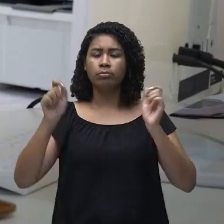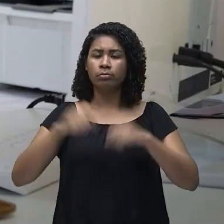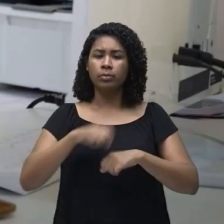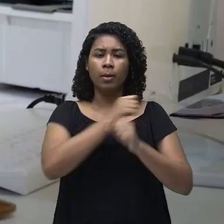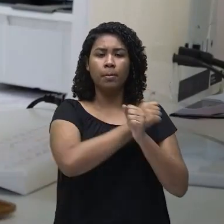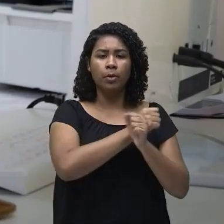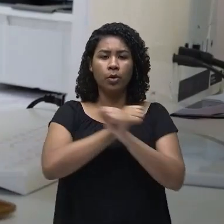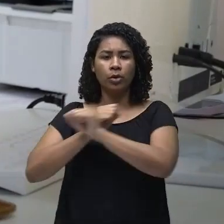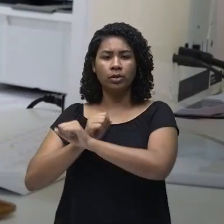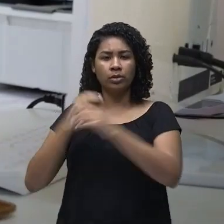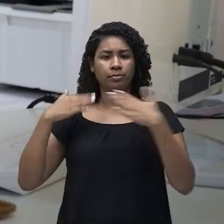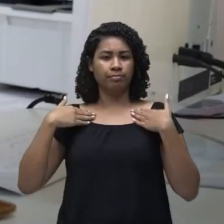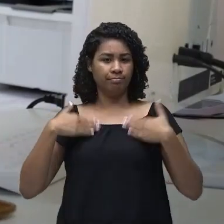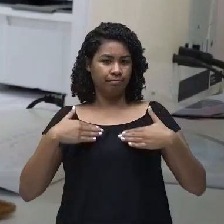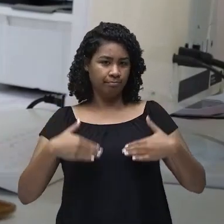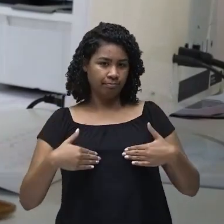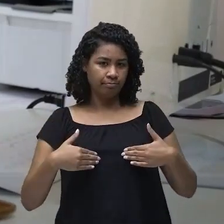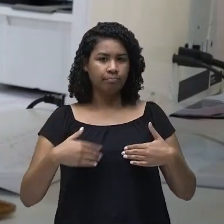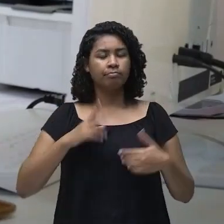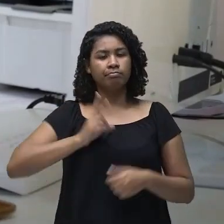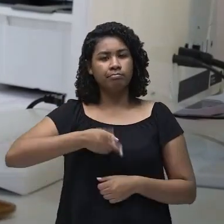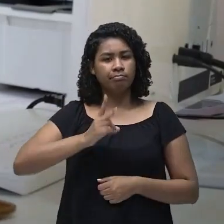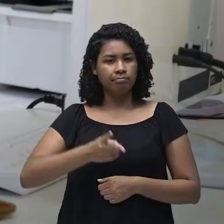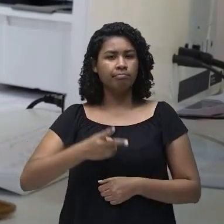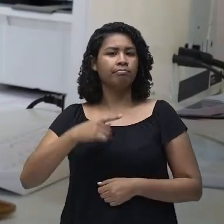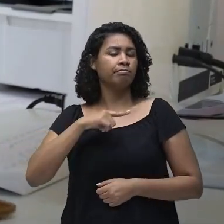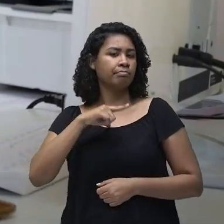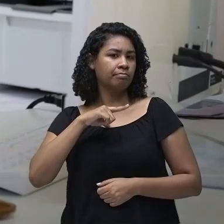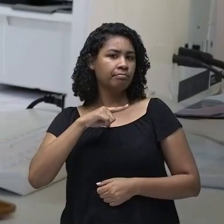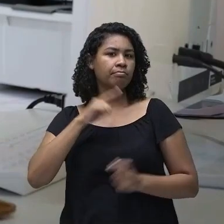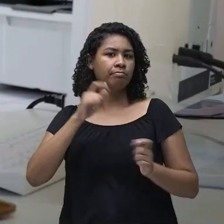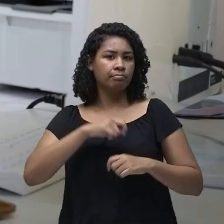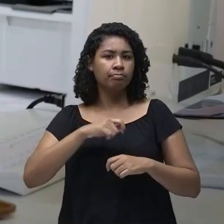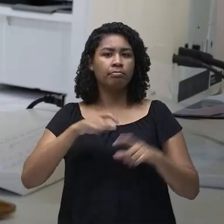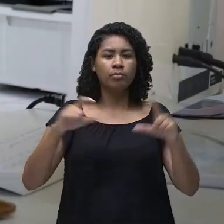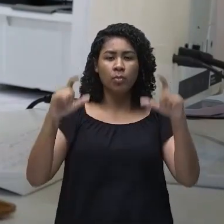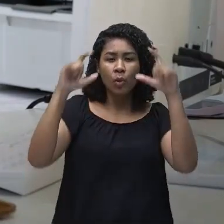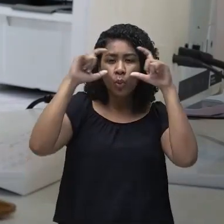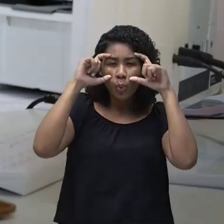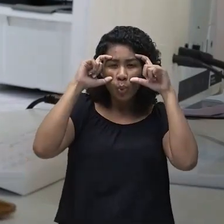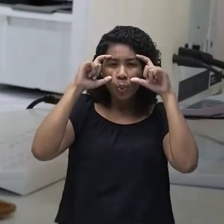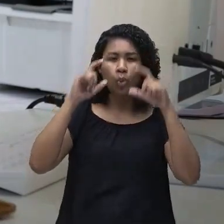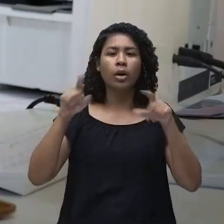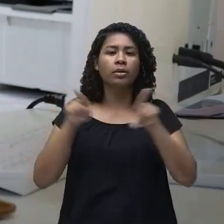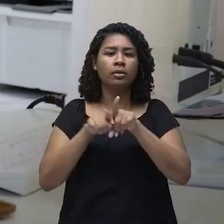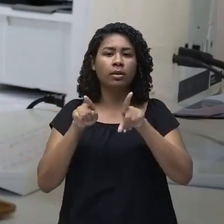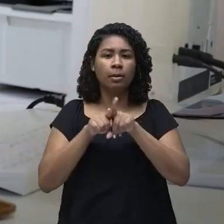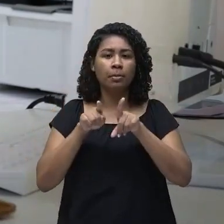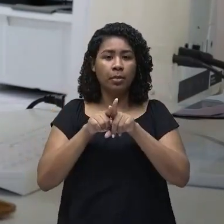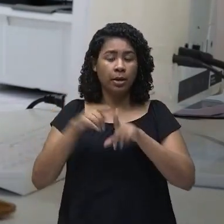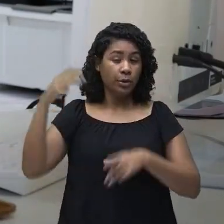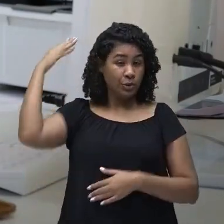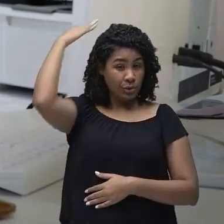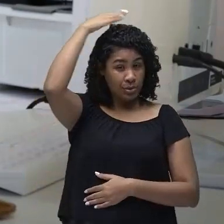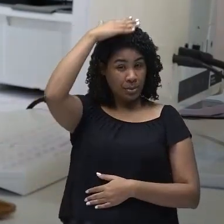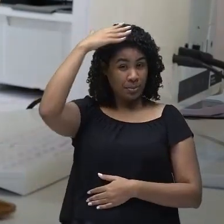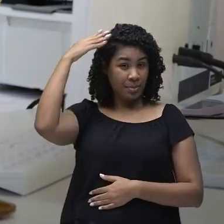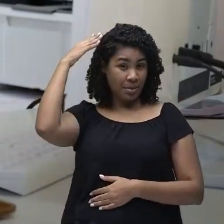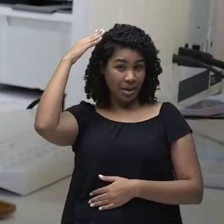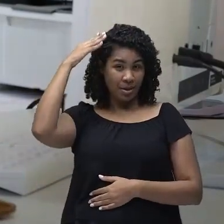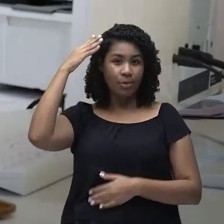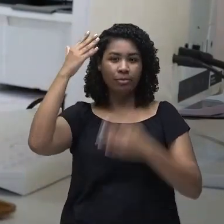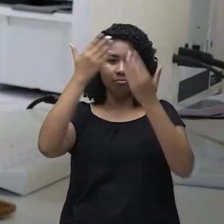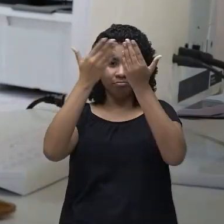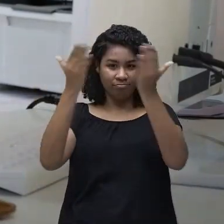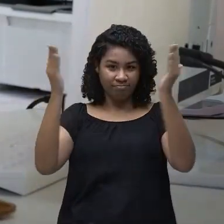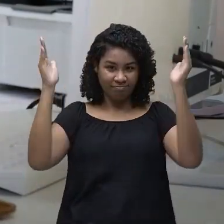né? Então, roupas fechadas, de manga preferencialmente, óculos de sol, chapéu, em especial chapéu de